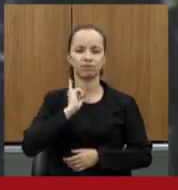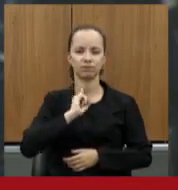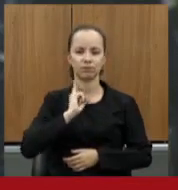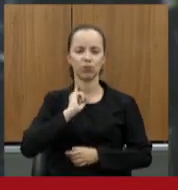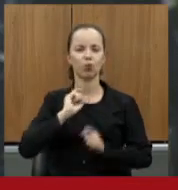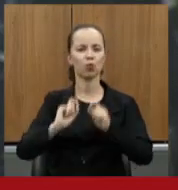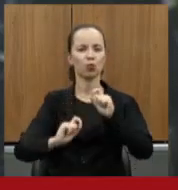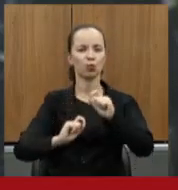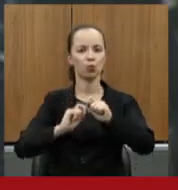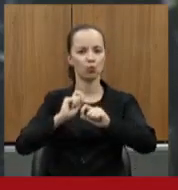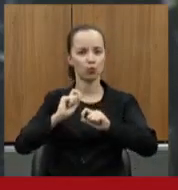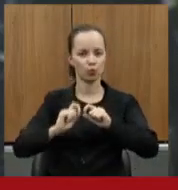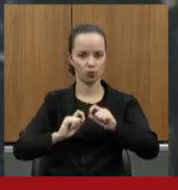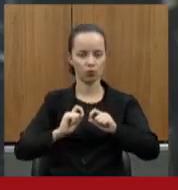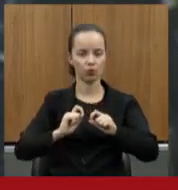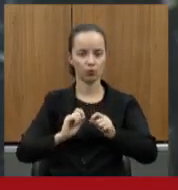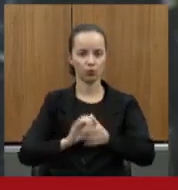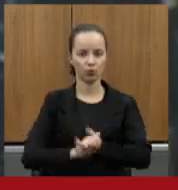será